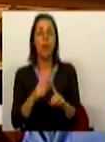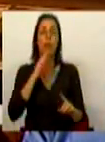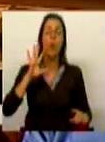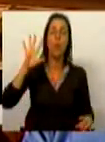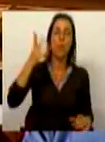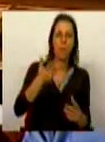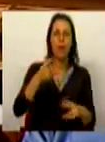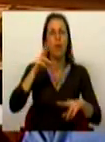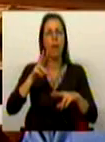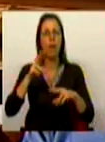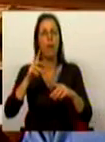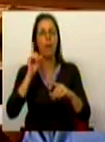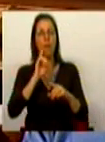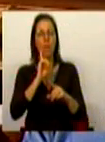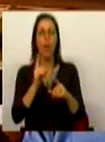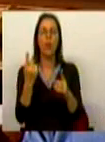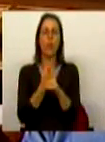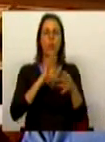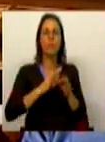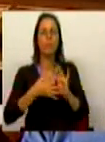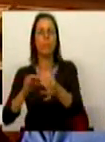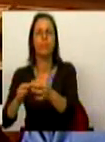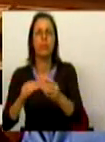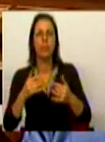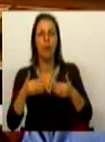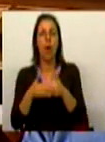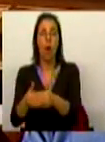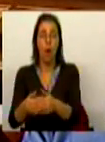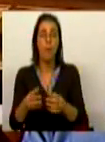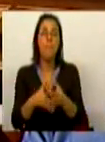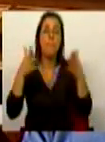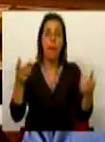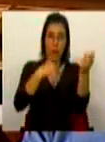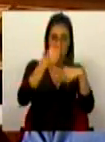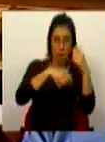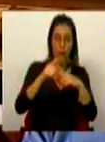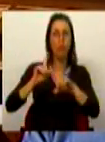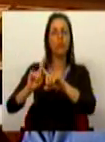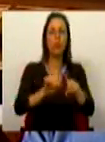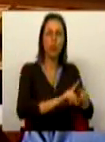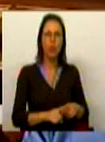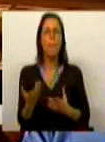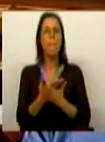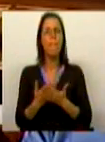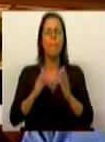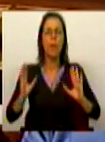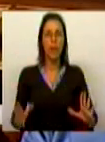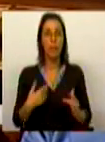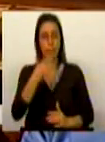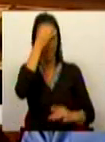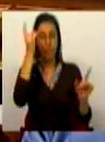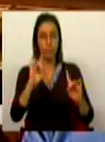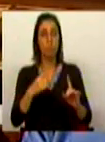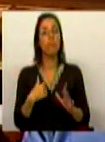nas cadeias de valor internacionais, no aumento das exportações e na diversificação dos mercados. Não devemos esquecer